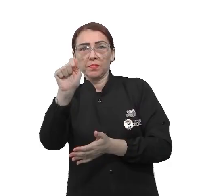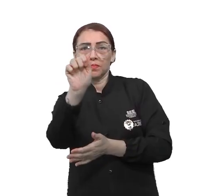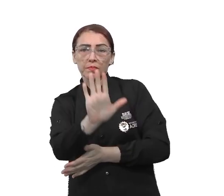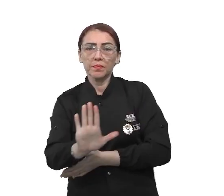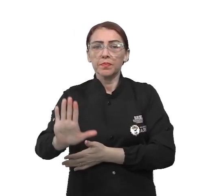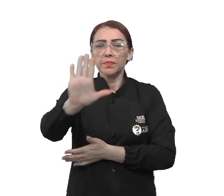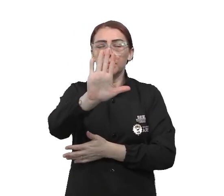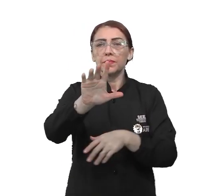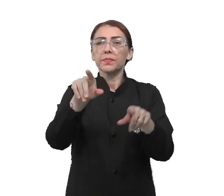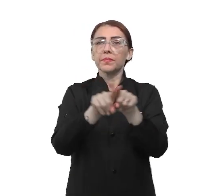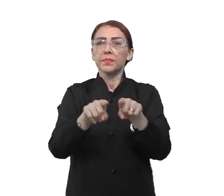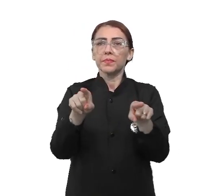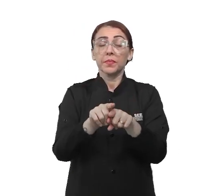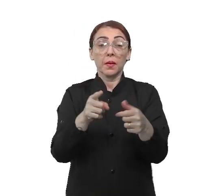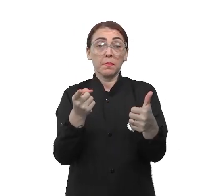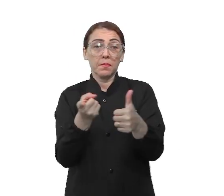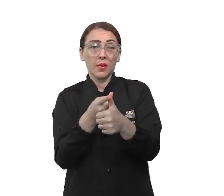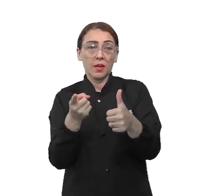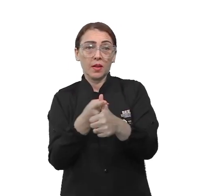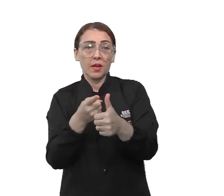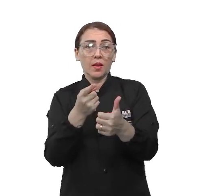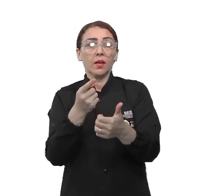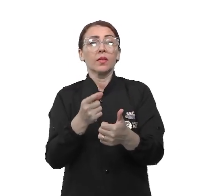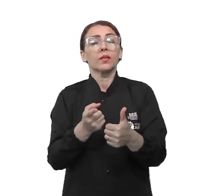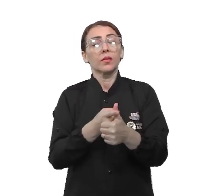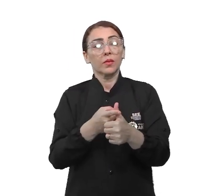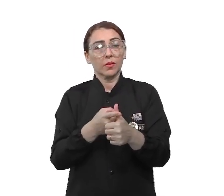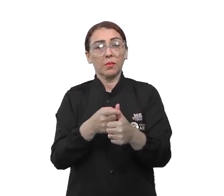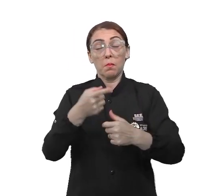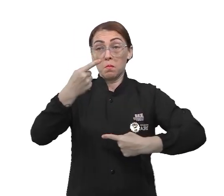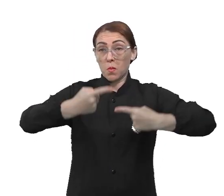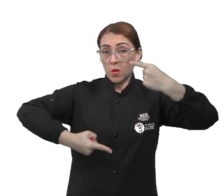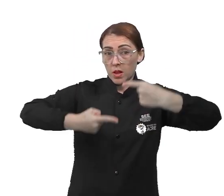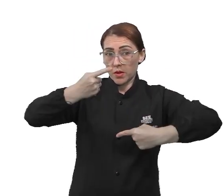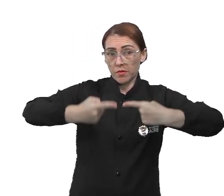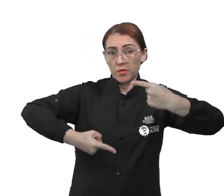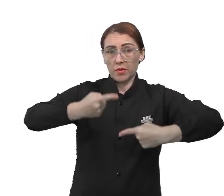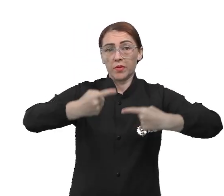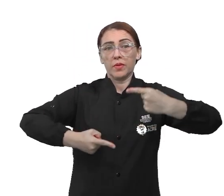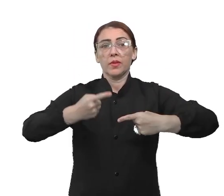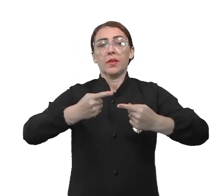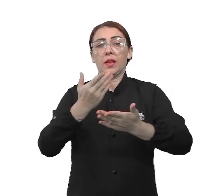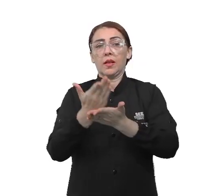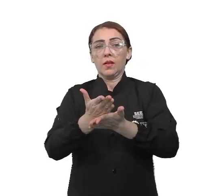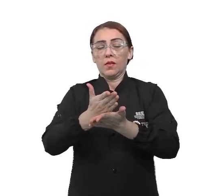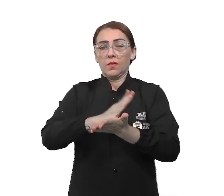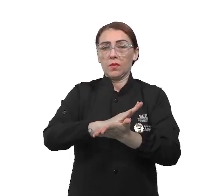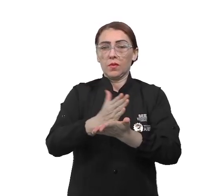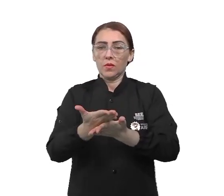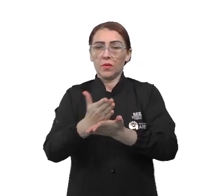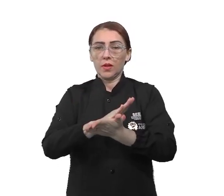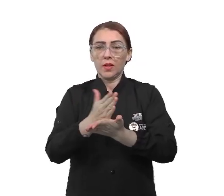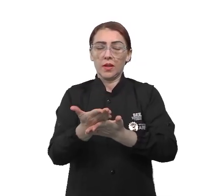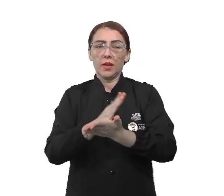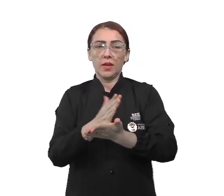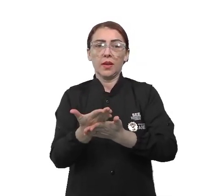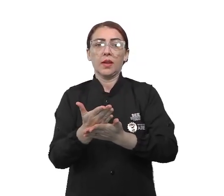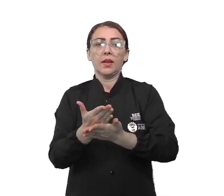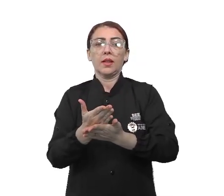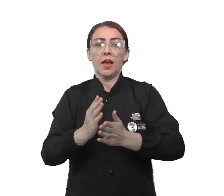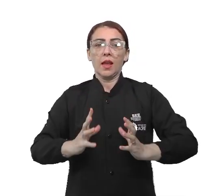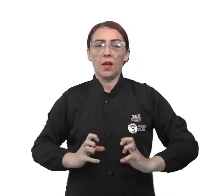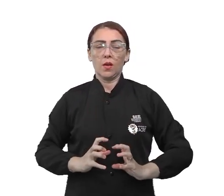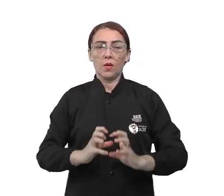Ásia? Primeiro, nós temos aí consequências políticas. As fronteiras artificiais e